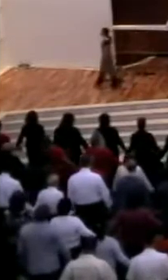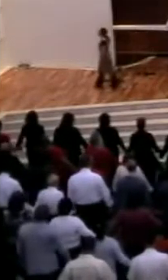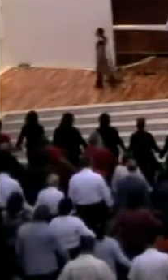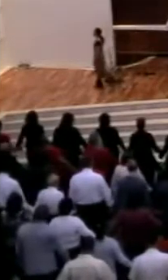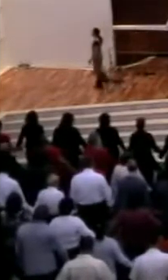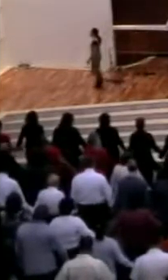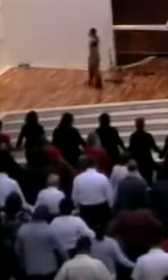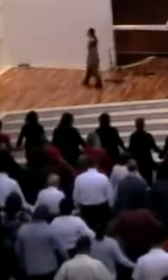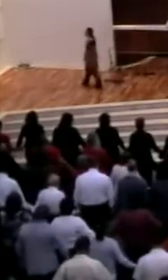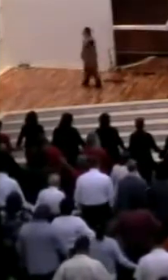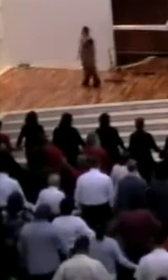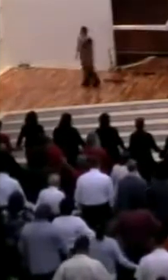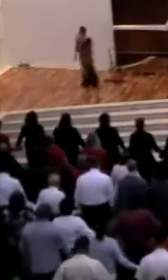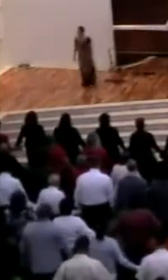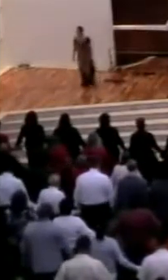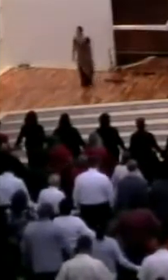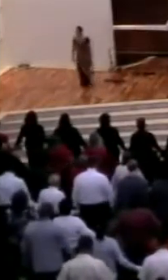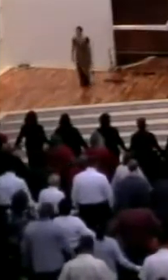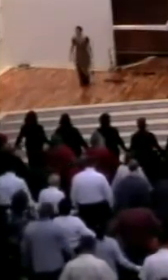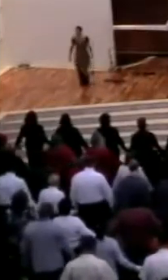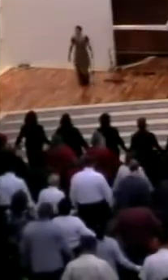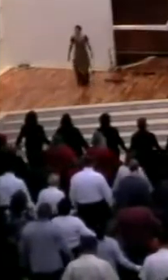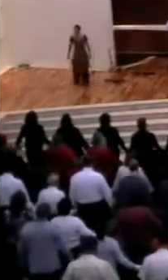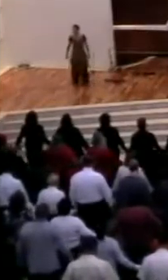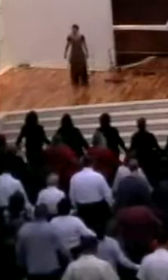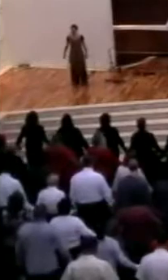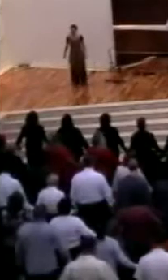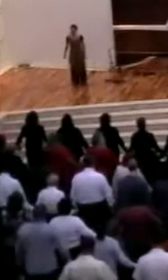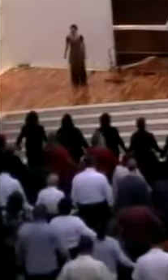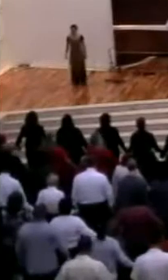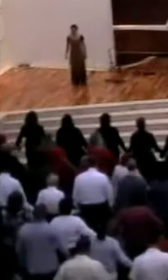Deus está operando em nosso meio. Deus está aqui.